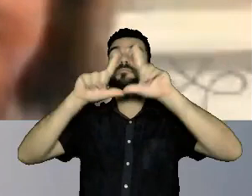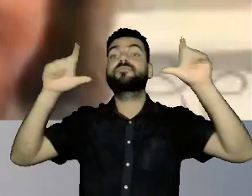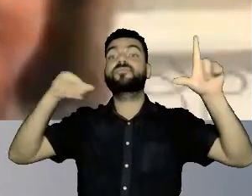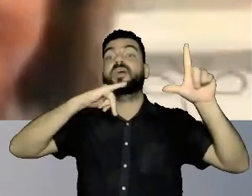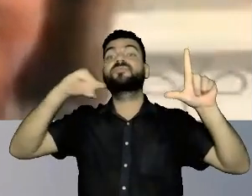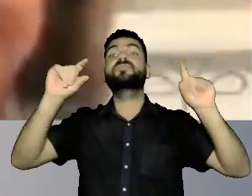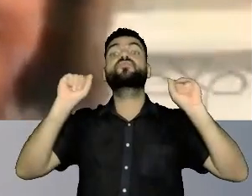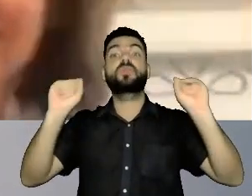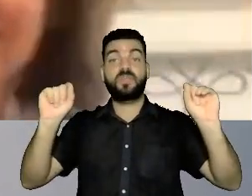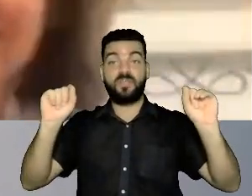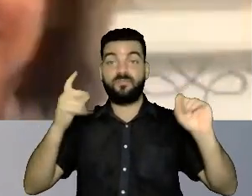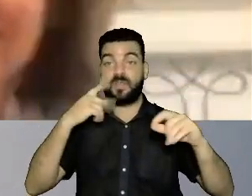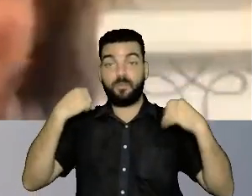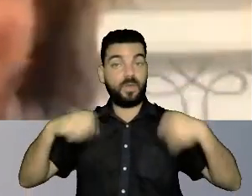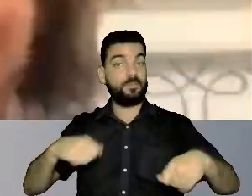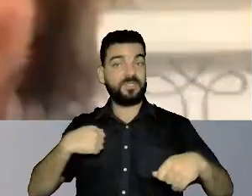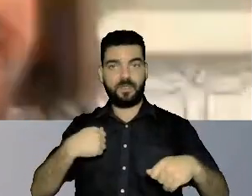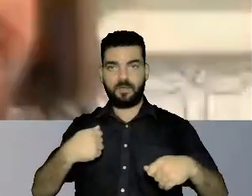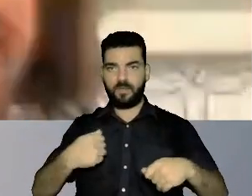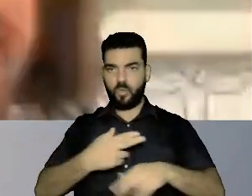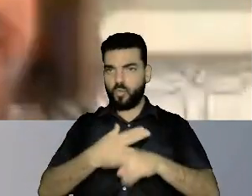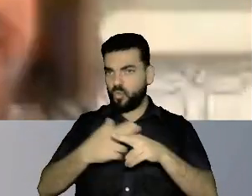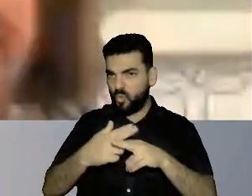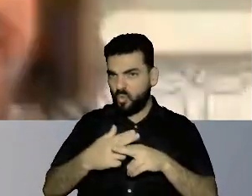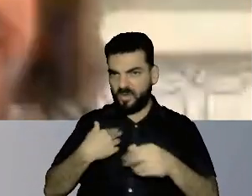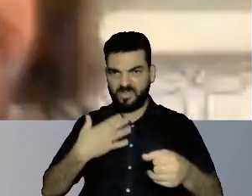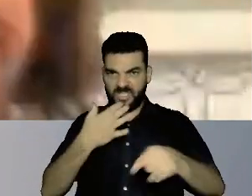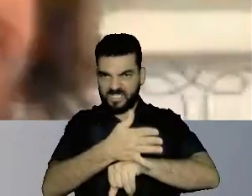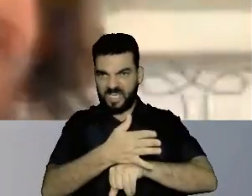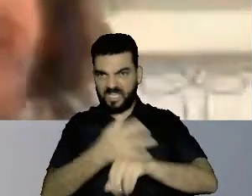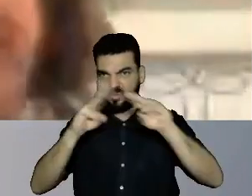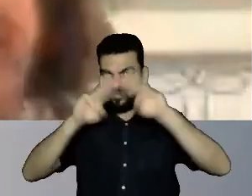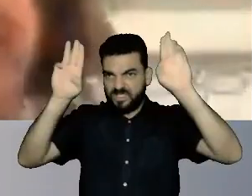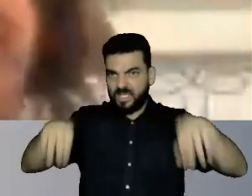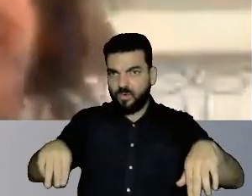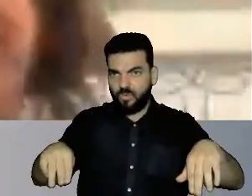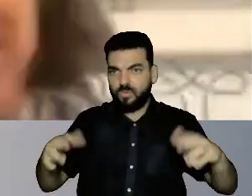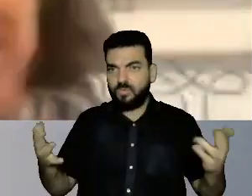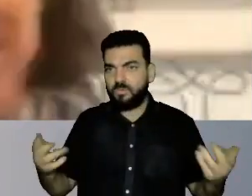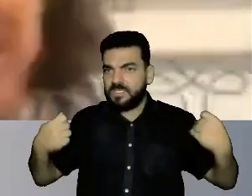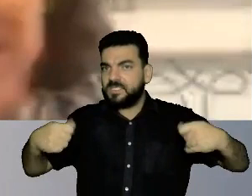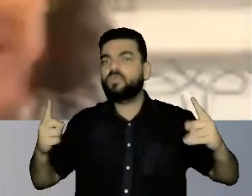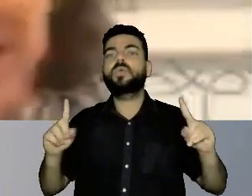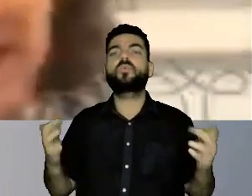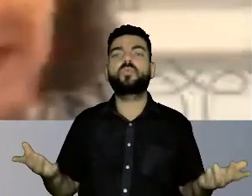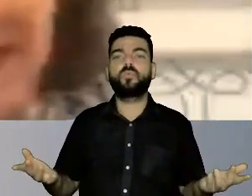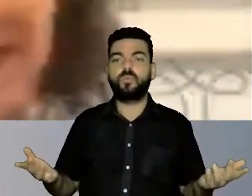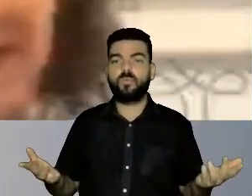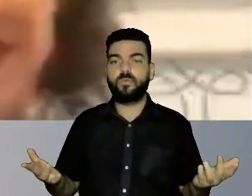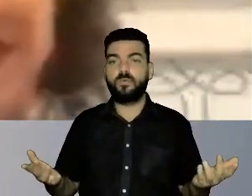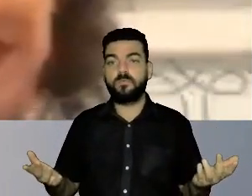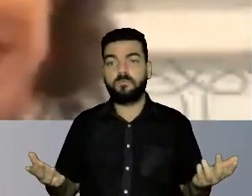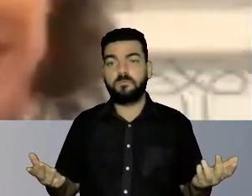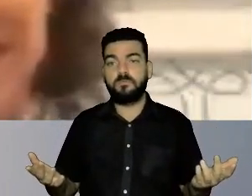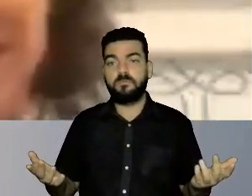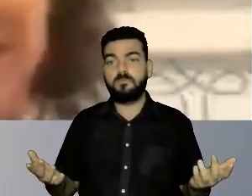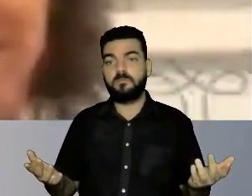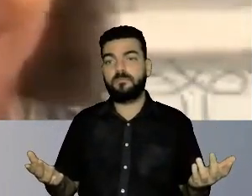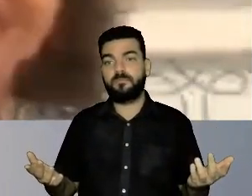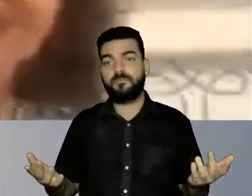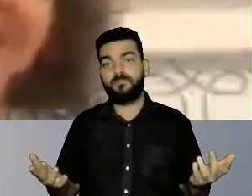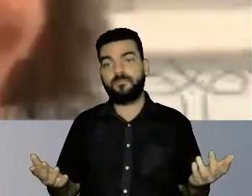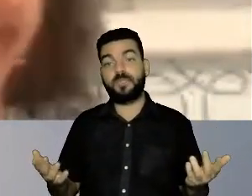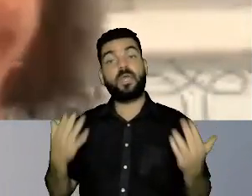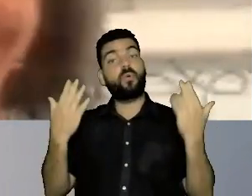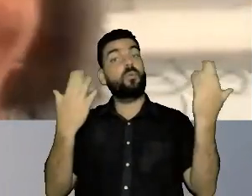os museus. O que diz esse outdoor? As mulheres precisam estar nuas para entrar no Museu